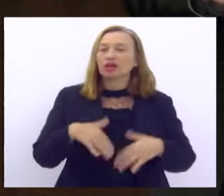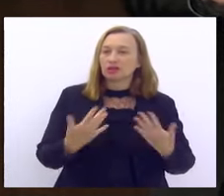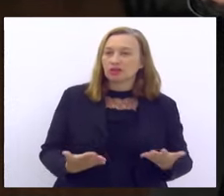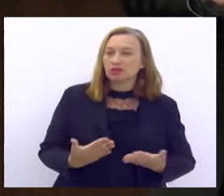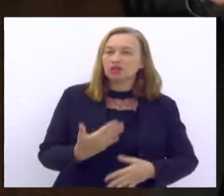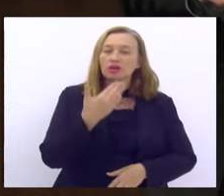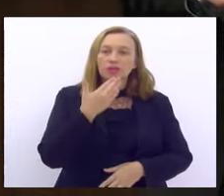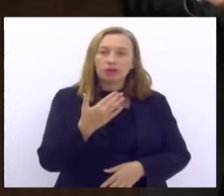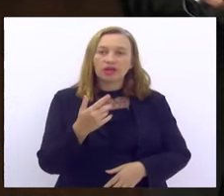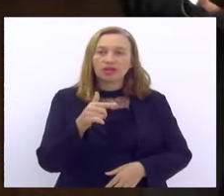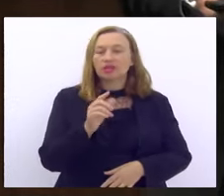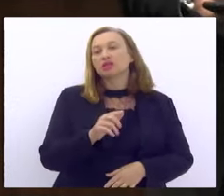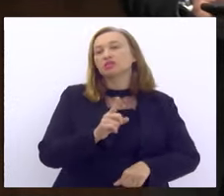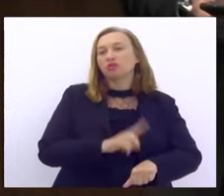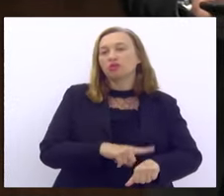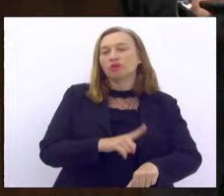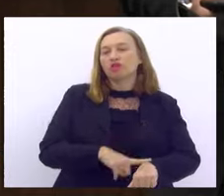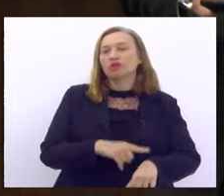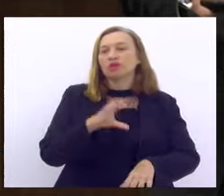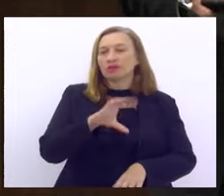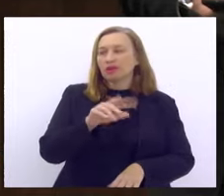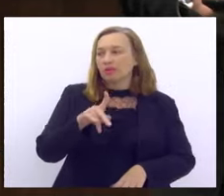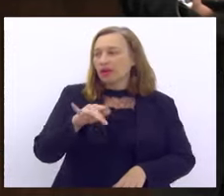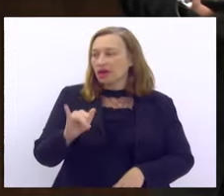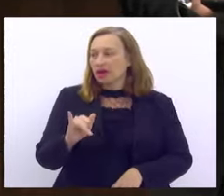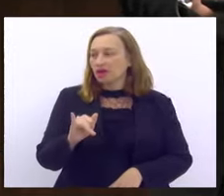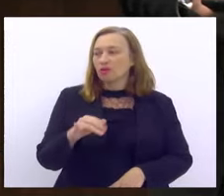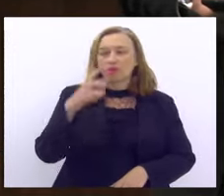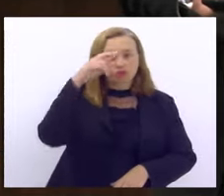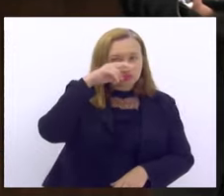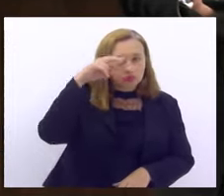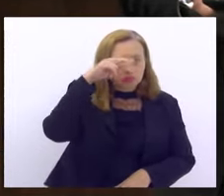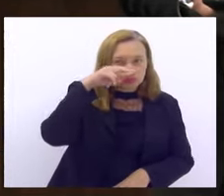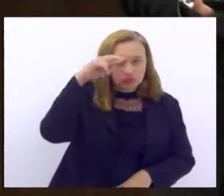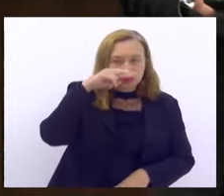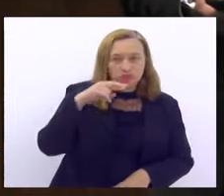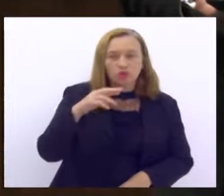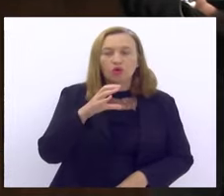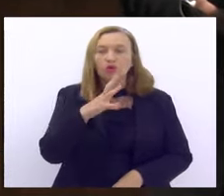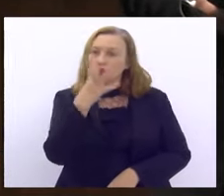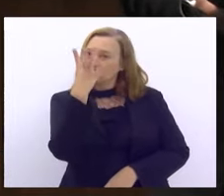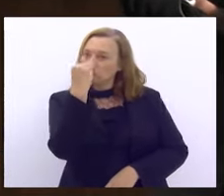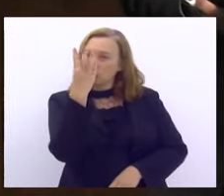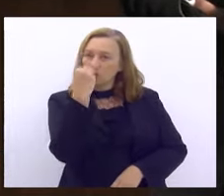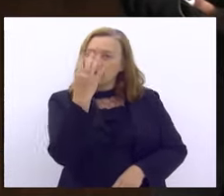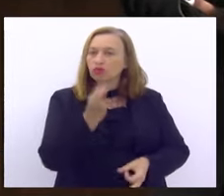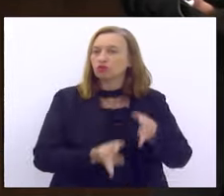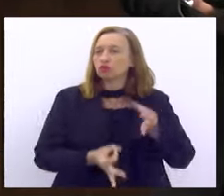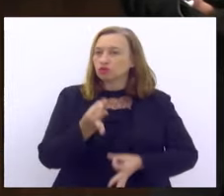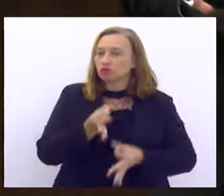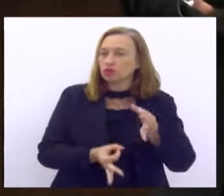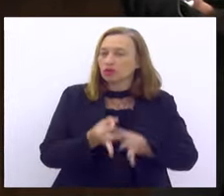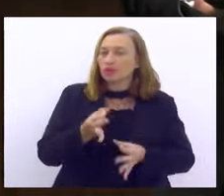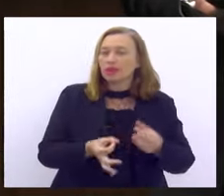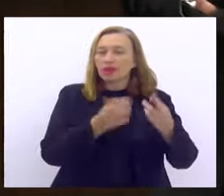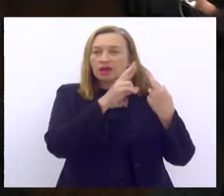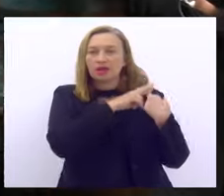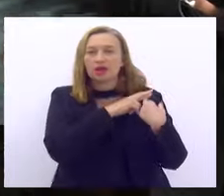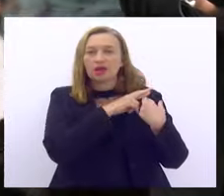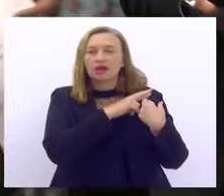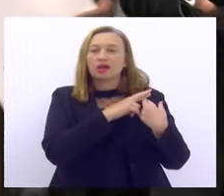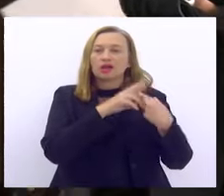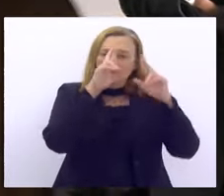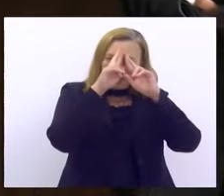nesse momento da CPI do reconhecimento fotográfico basicamente para o sistema de justiça e formas de respeitar a